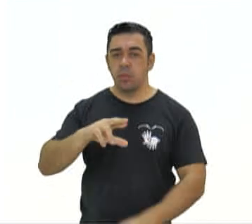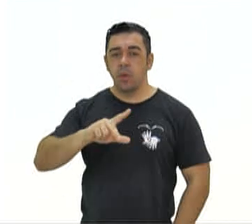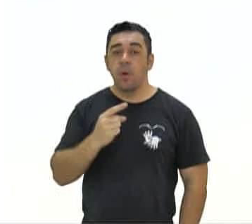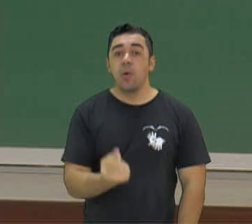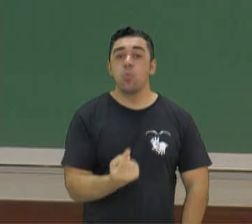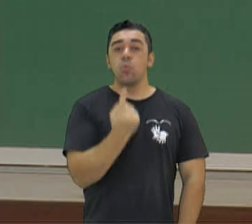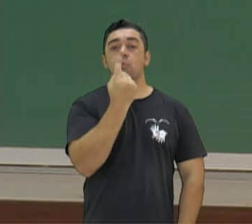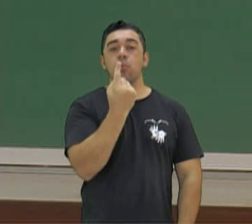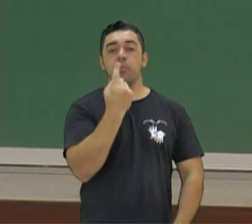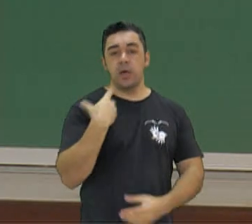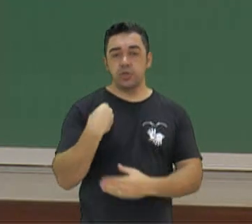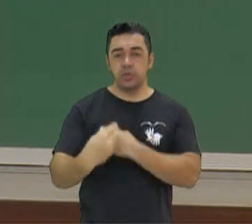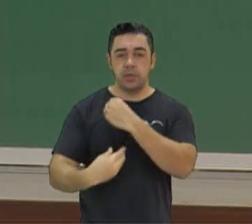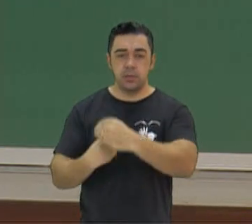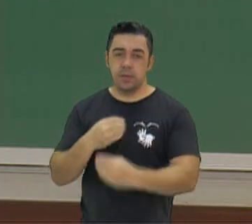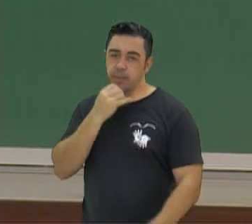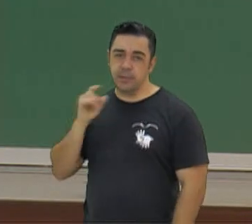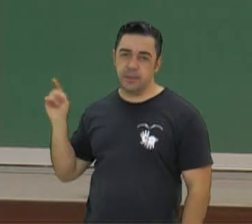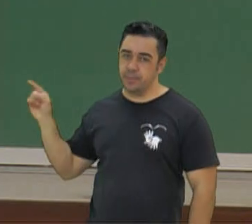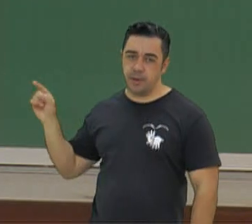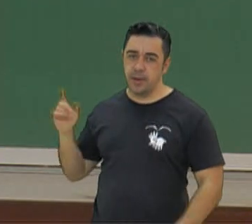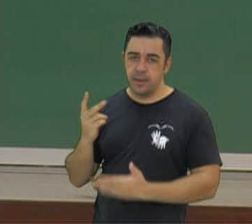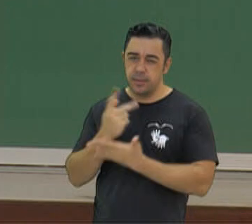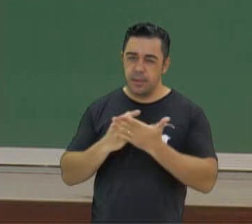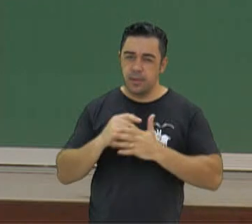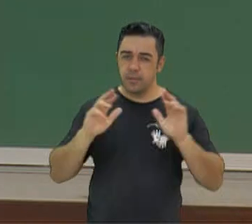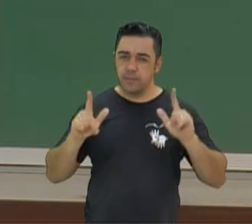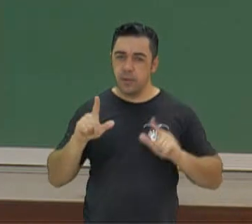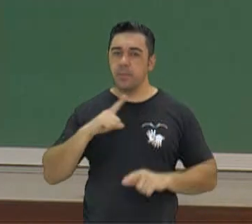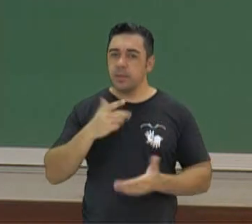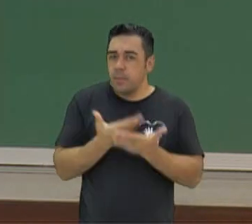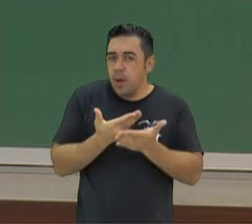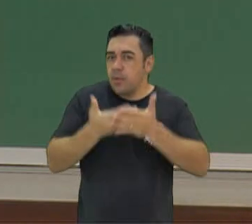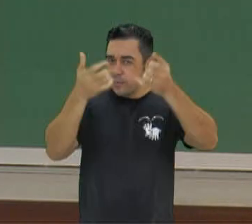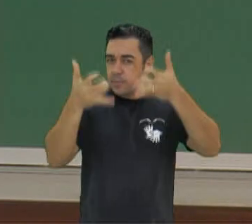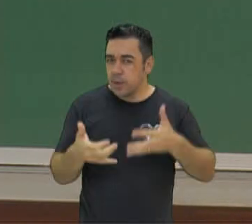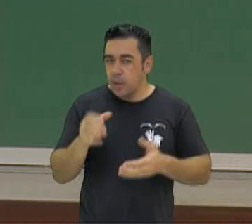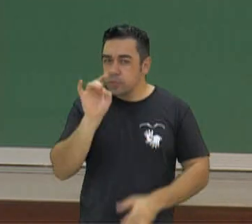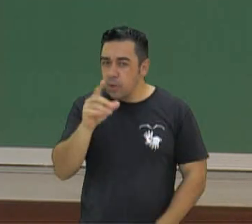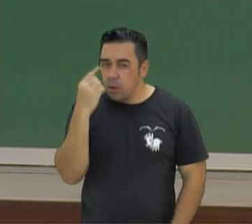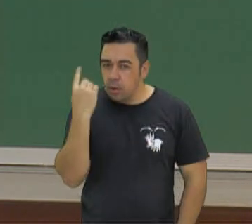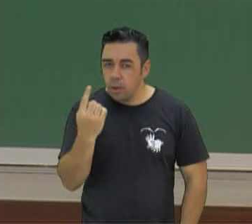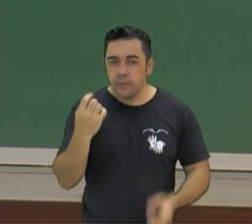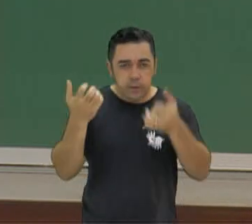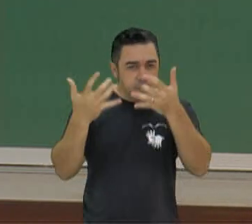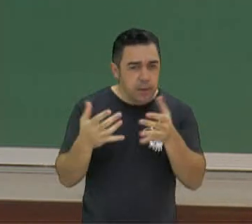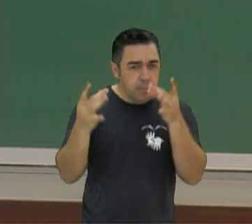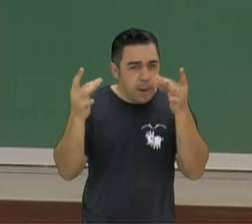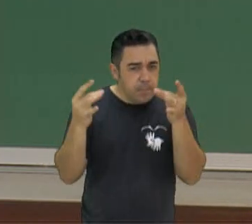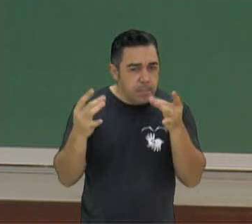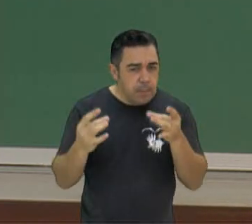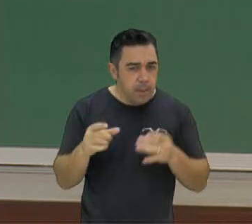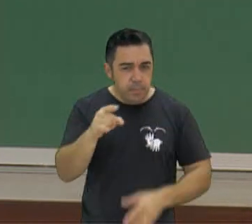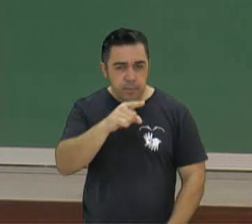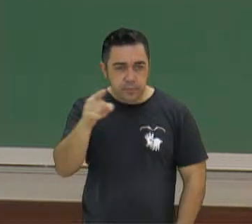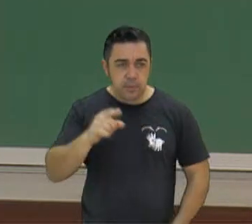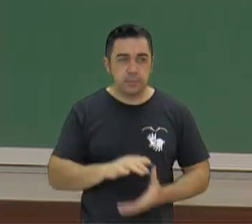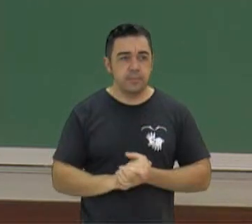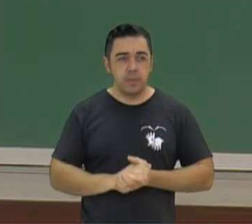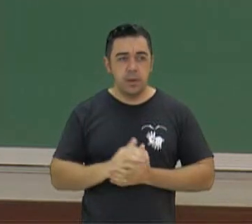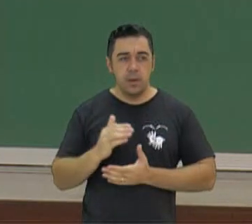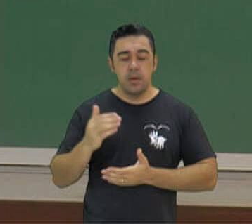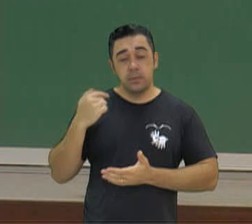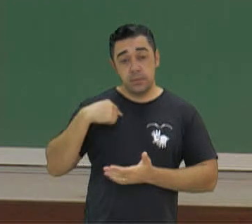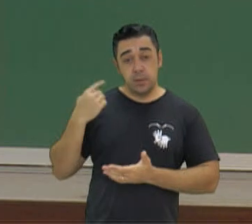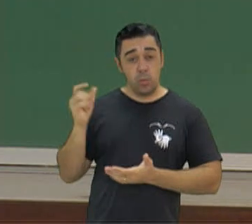como ocorre no caso da franquia Pokémon, tá? Mas a gente vai ter uma aula para falar só sobre isso, que eu vou explicar com mais cuidado para vocês, ok? Mas tá aqui já a